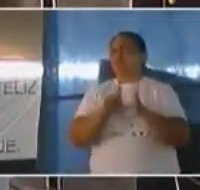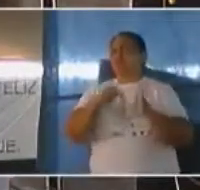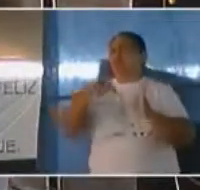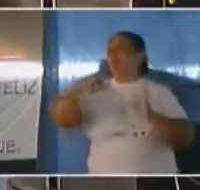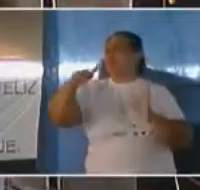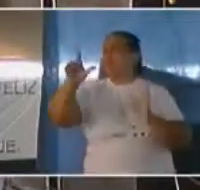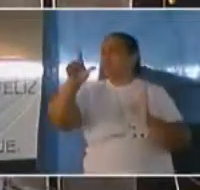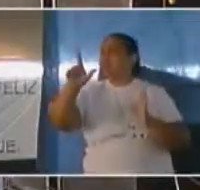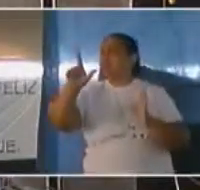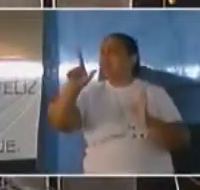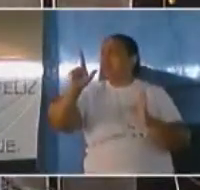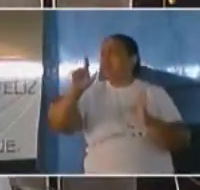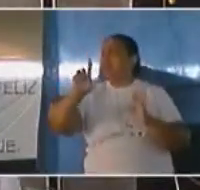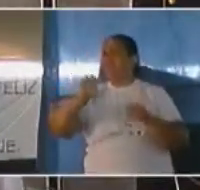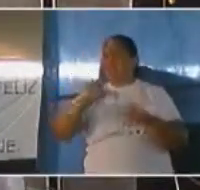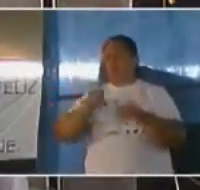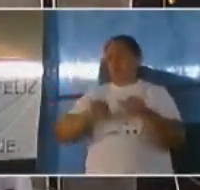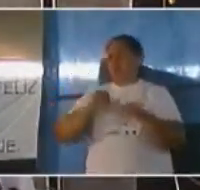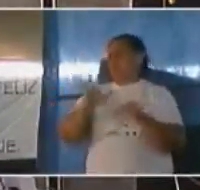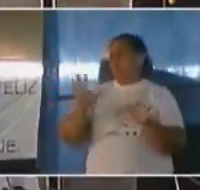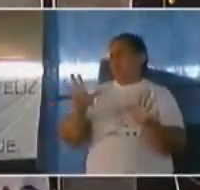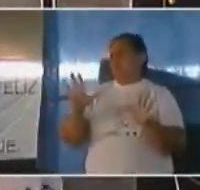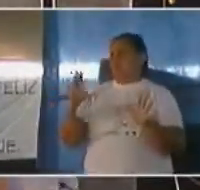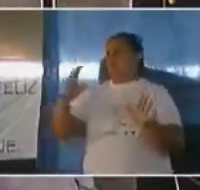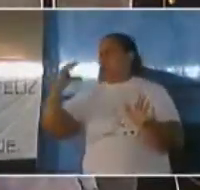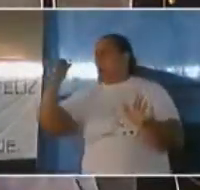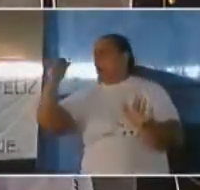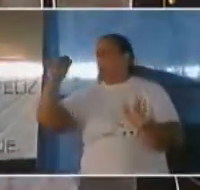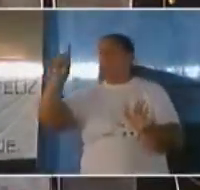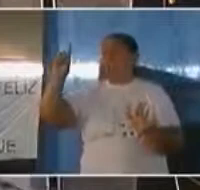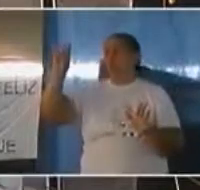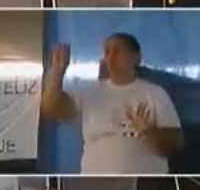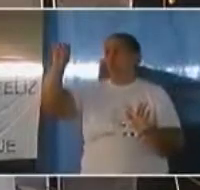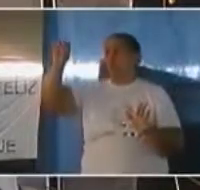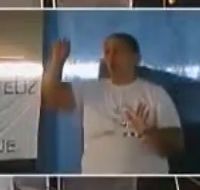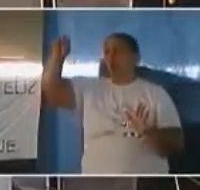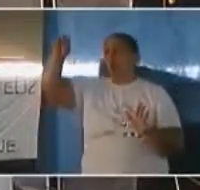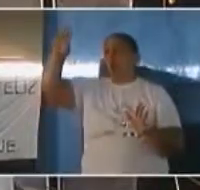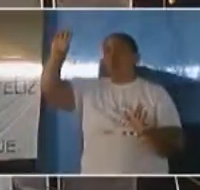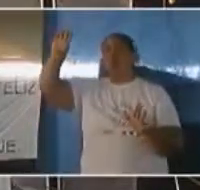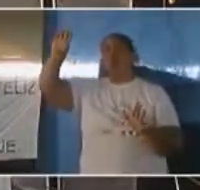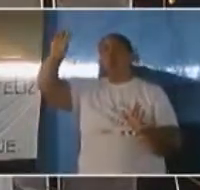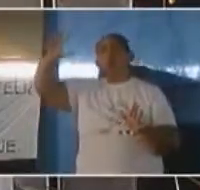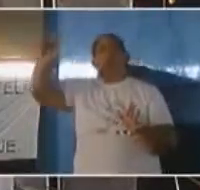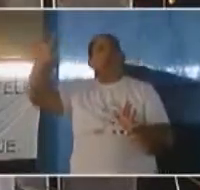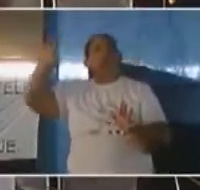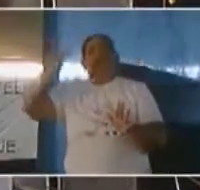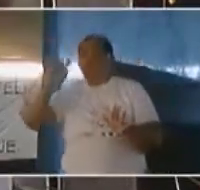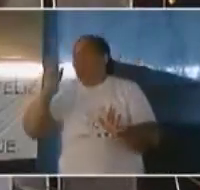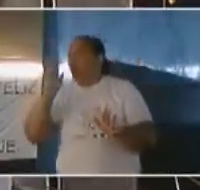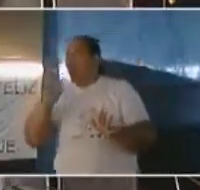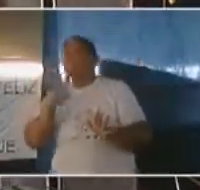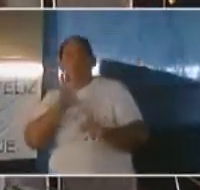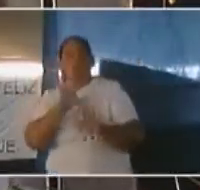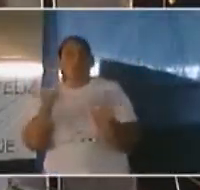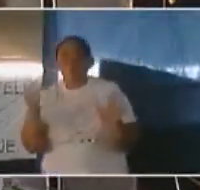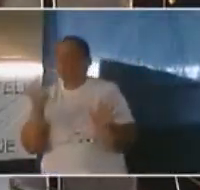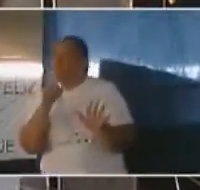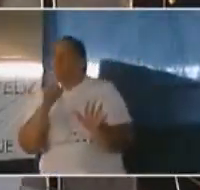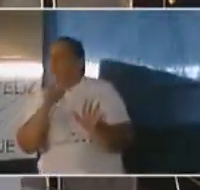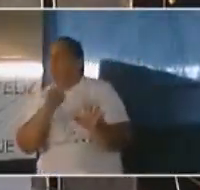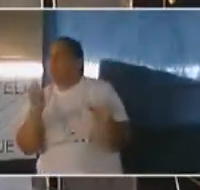igreja defende isso. E eu quero esclarecer que não foi isso que eu disse. O que eu disse é que isso é